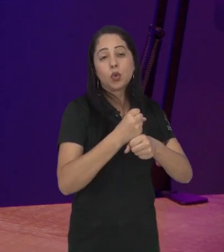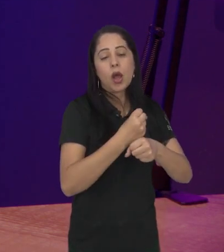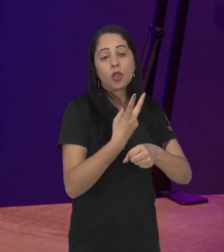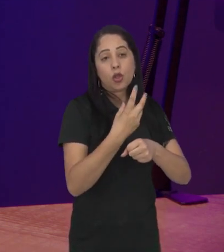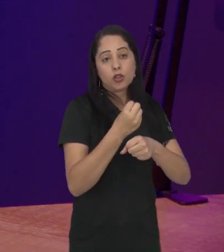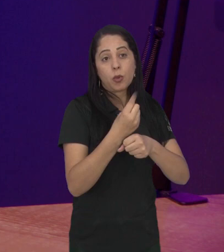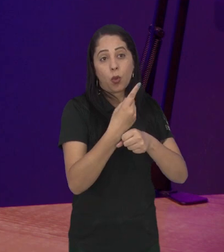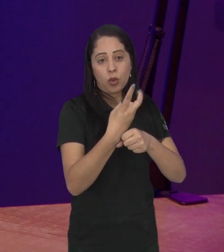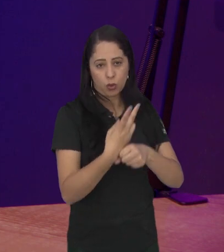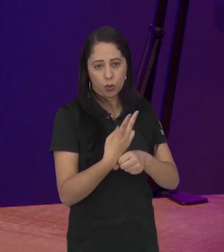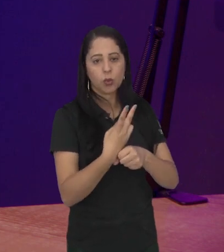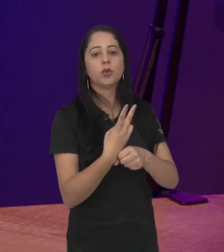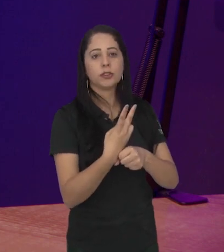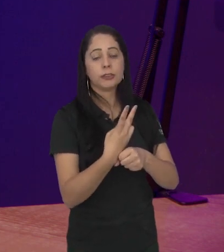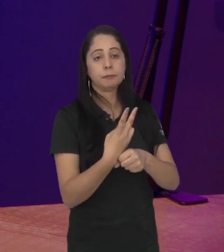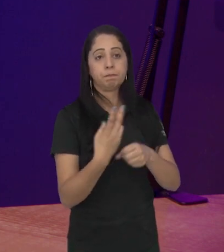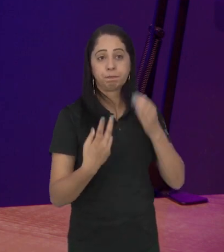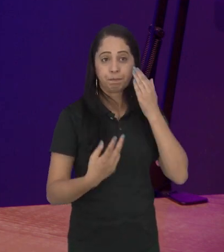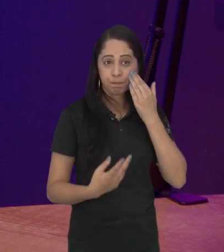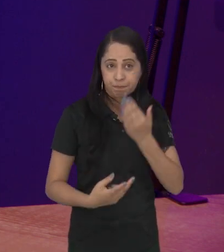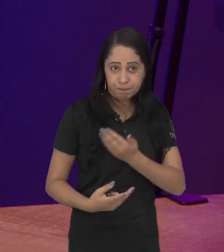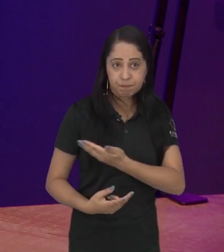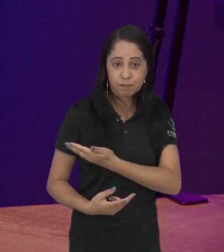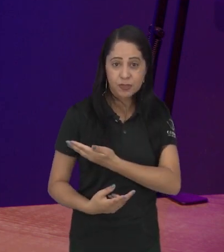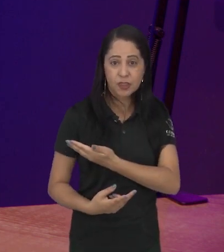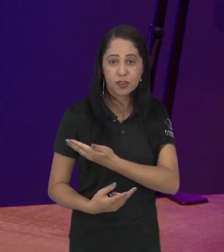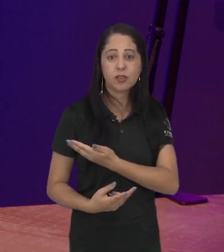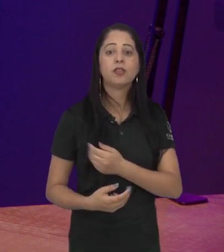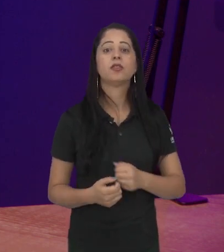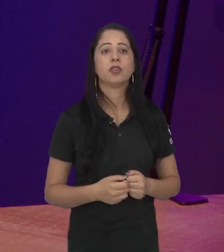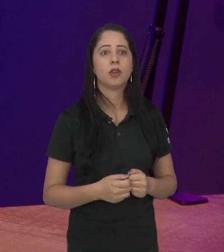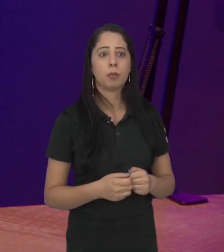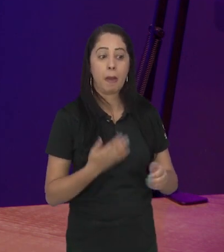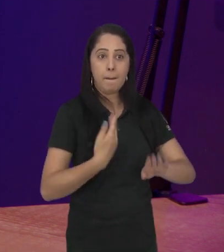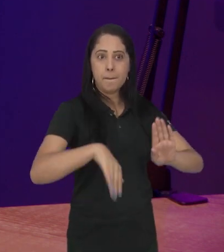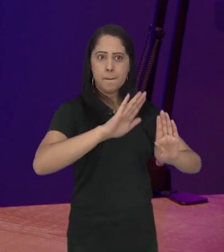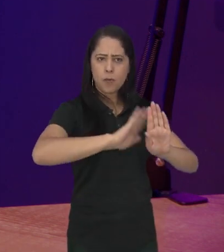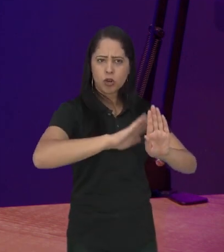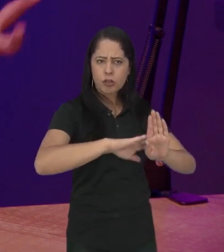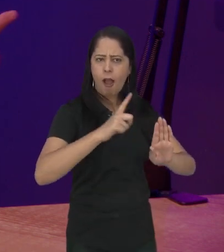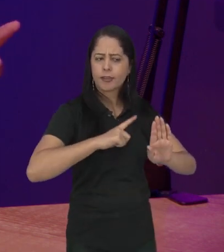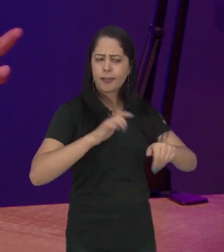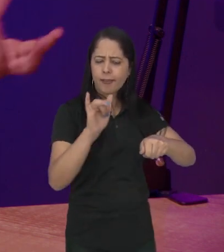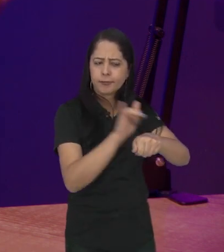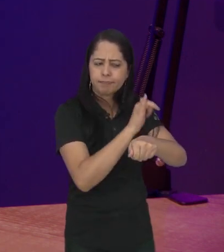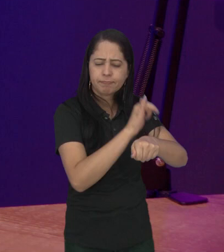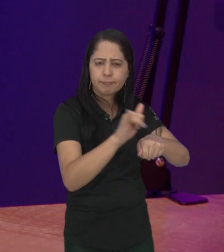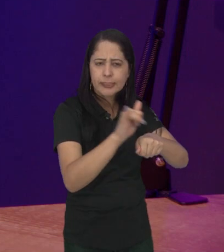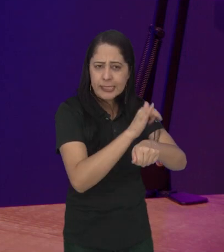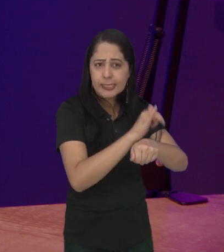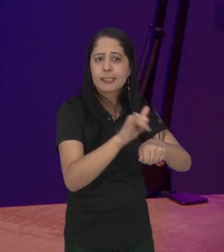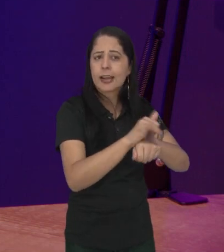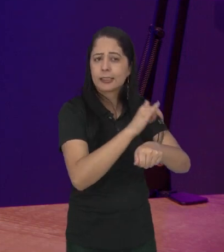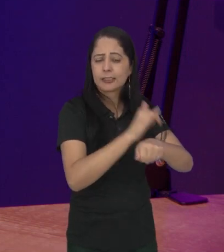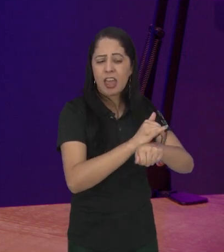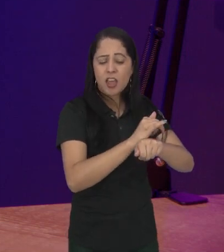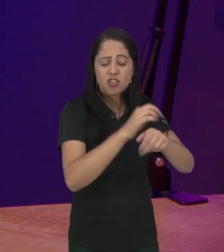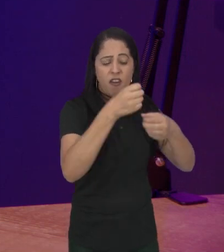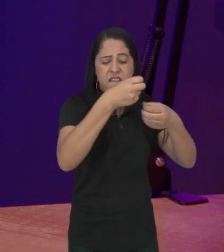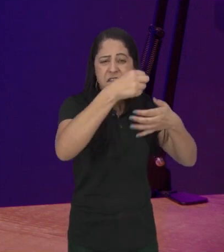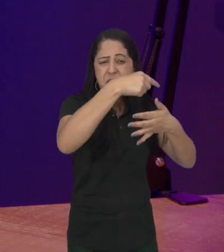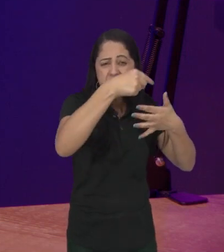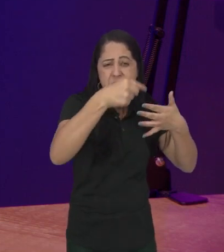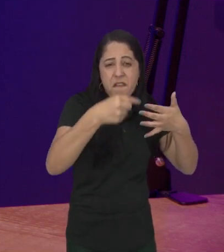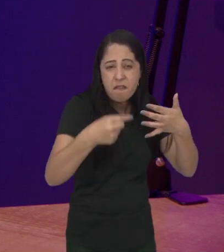para dar um exemplo. E esse filme, ele teve toda uma estratégia que inclusive foi montada